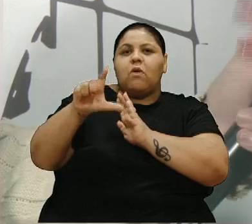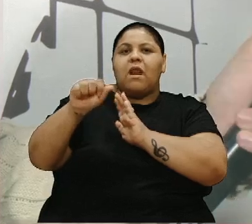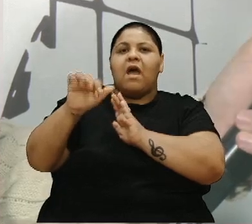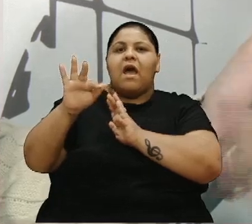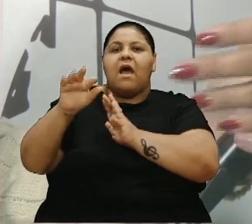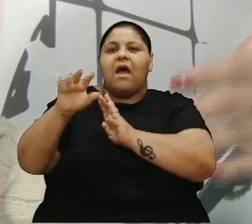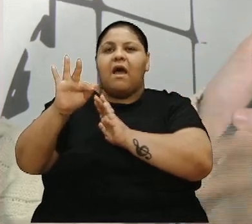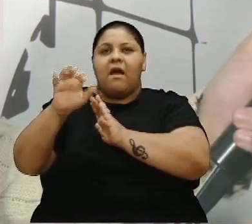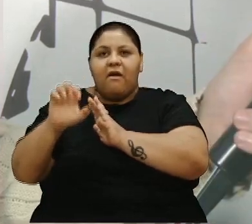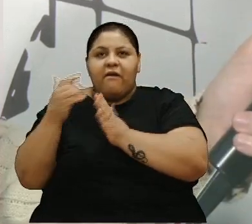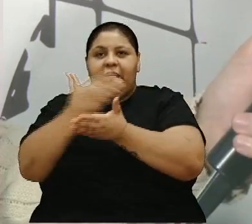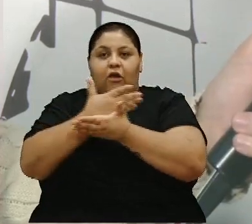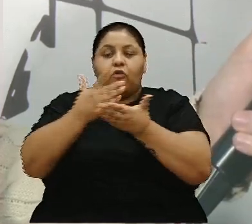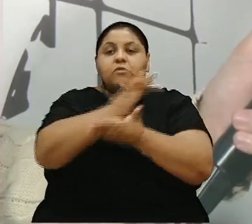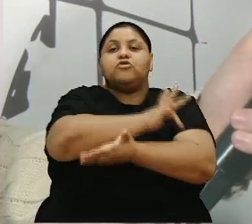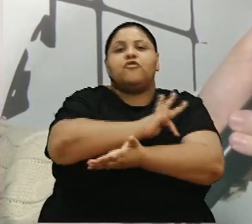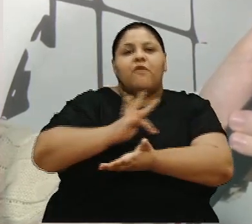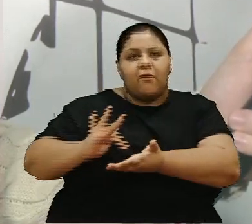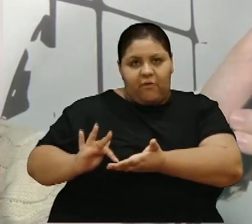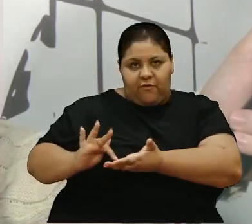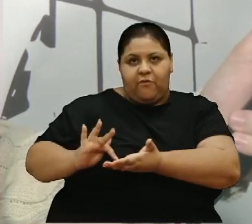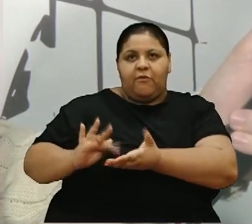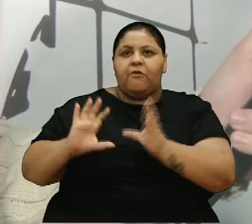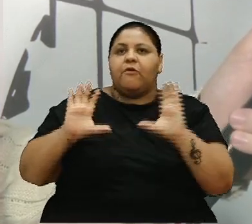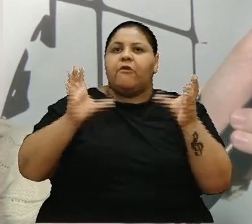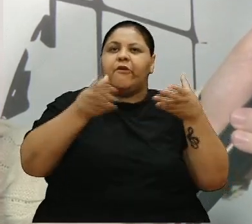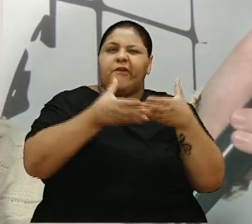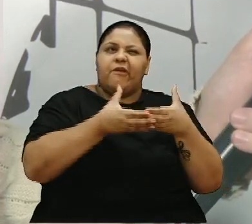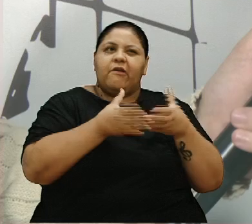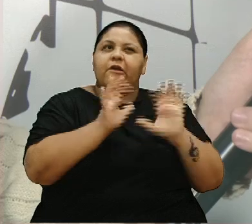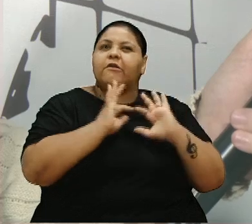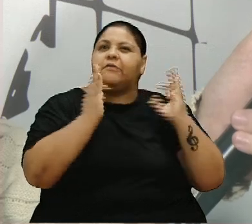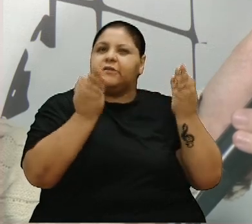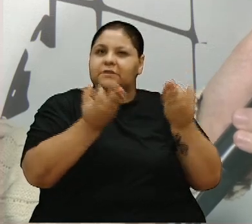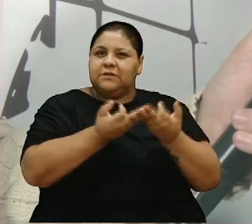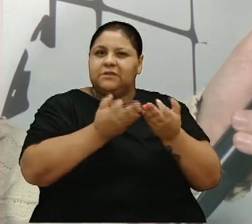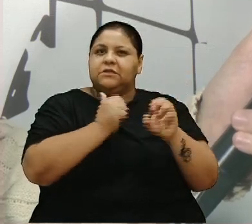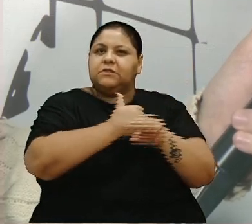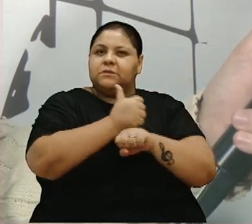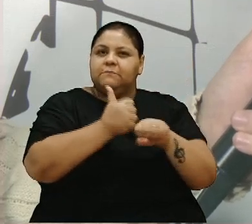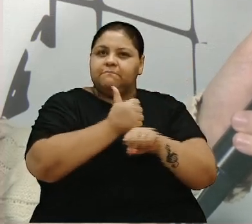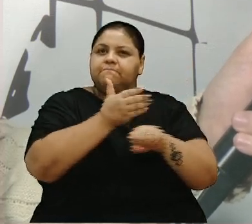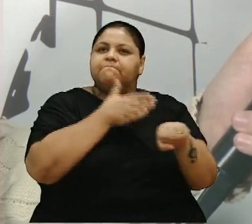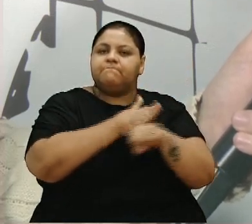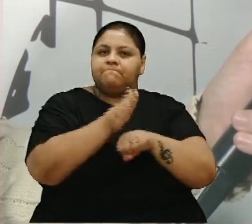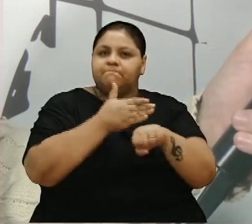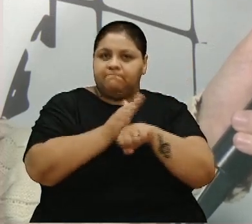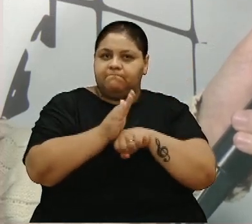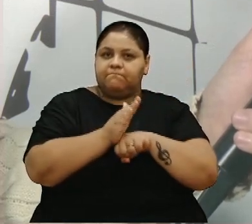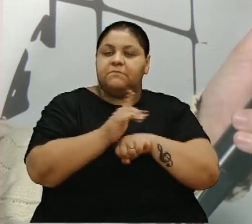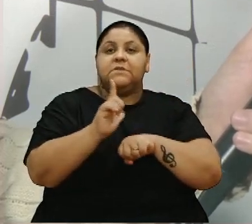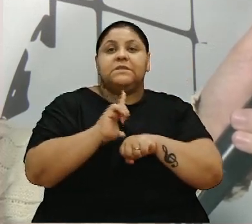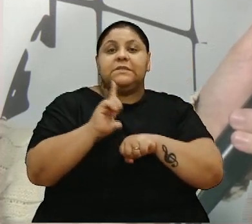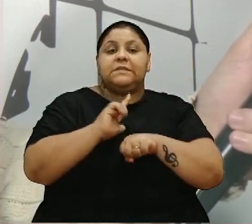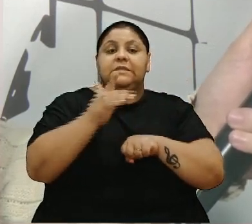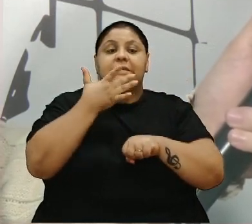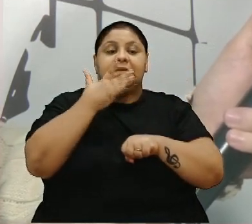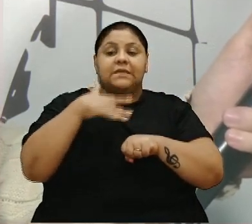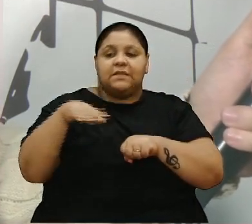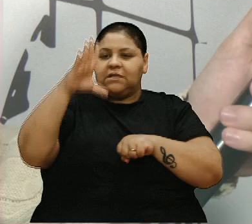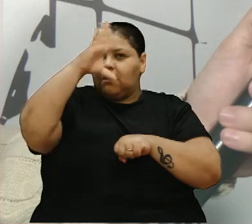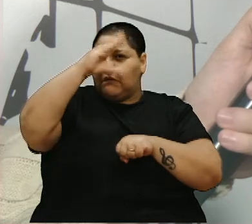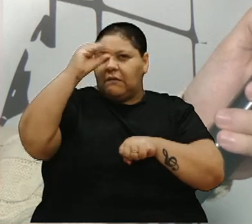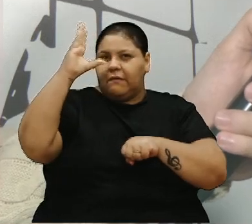que começou em Farroupilha, com um grupo de familiares, de profissionais envolvidos com essa questão e que tem crianças e